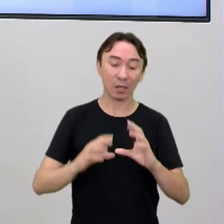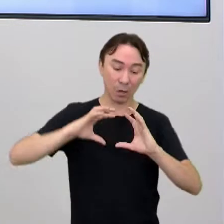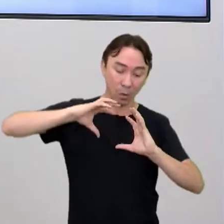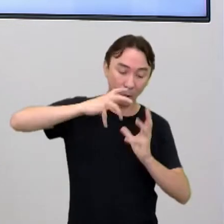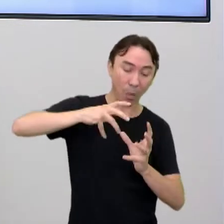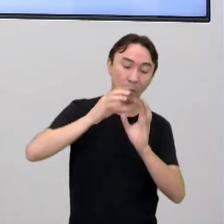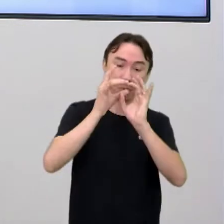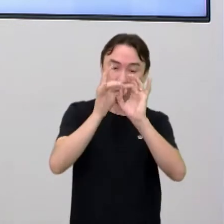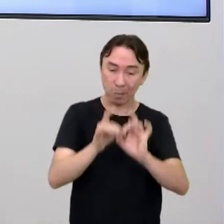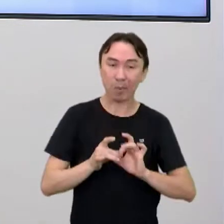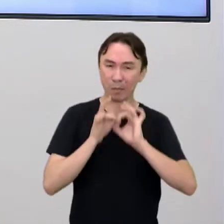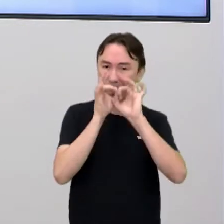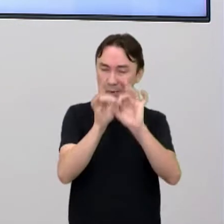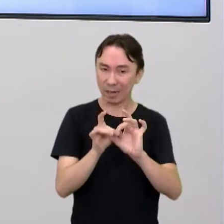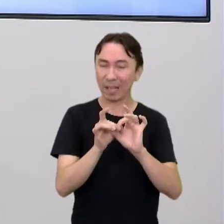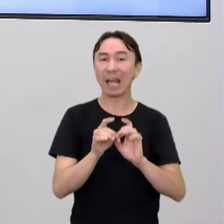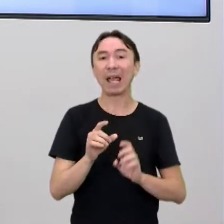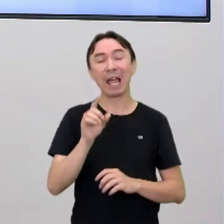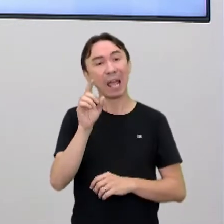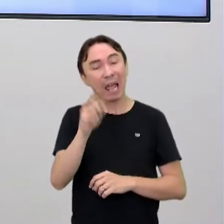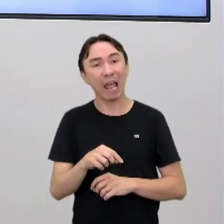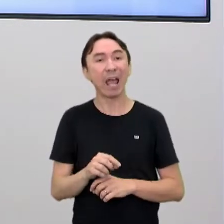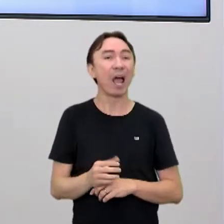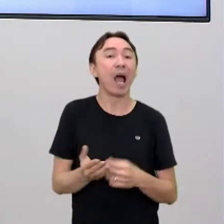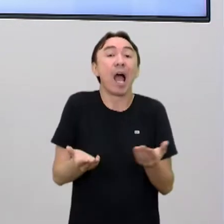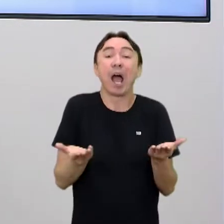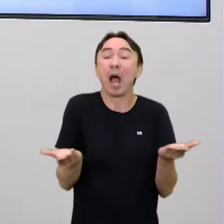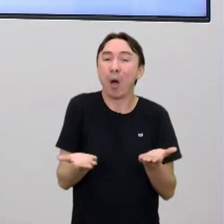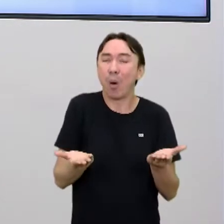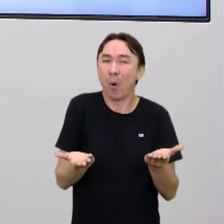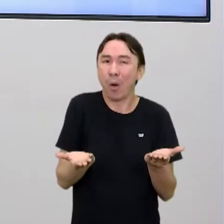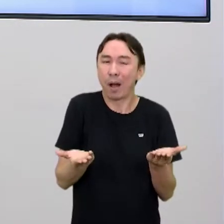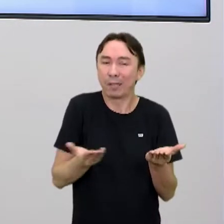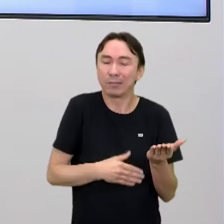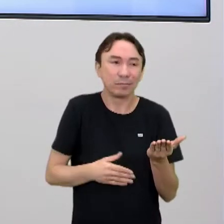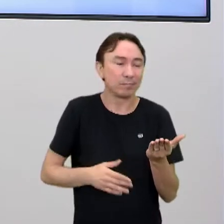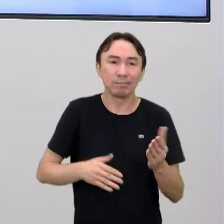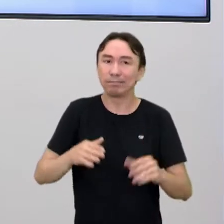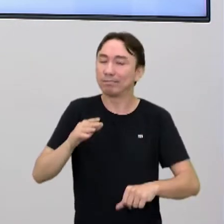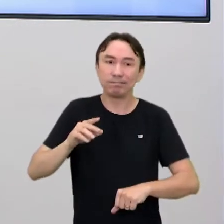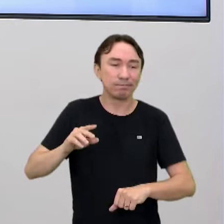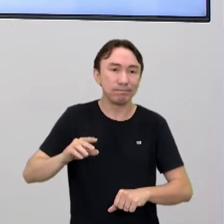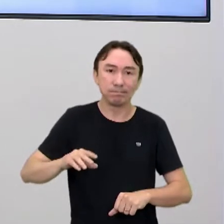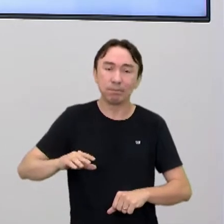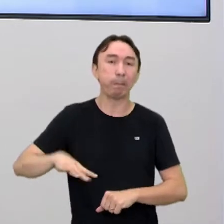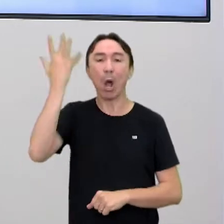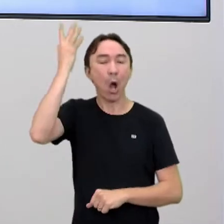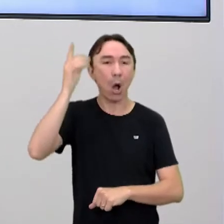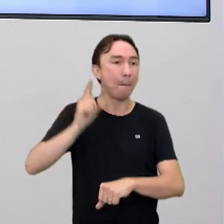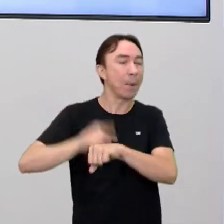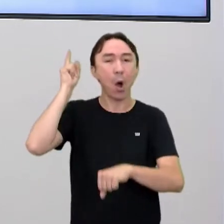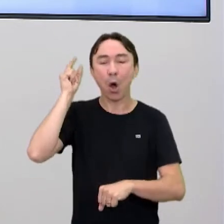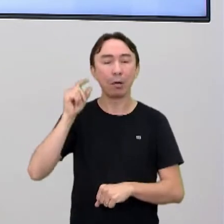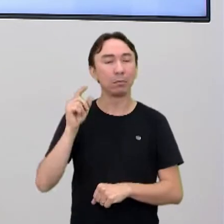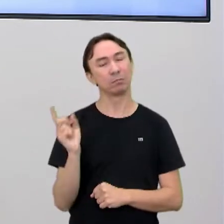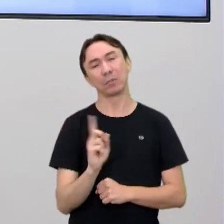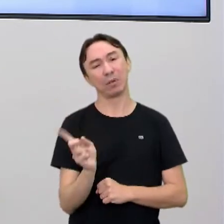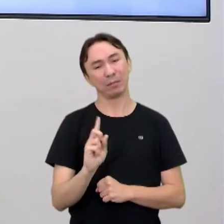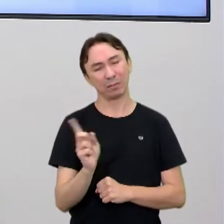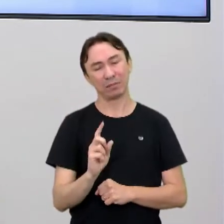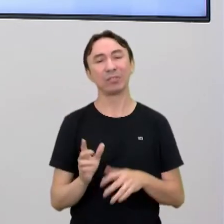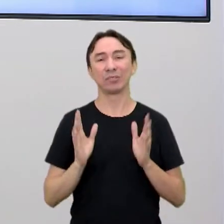um fenômeno contemporâneo que aconteceu de uma hora para outra. Ela já tem aí pelo menos